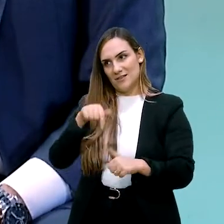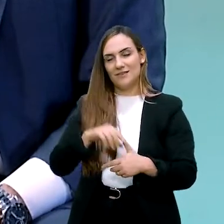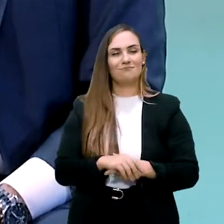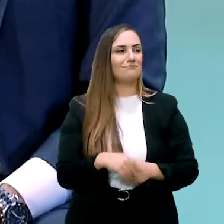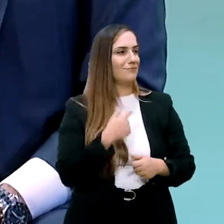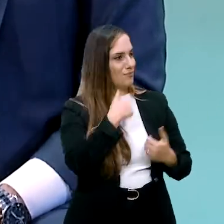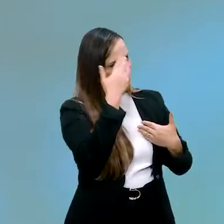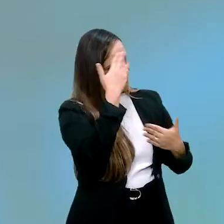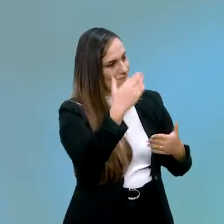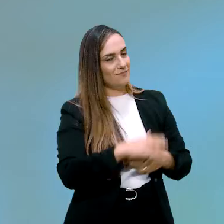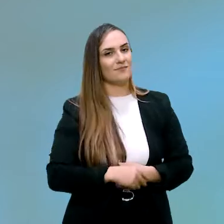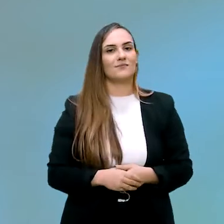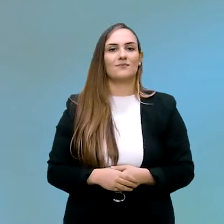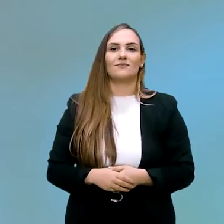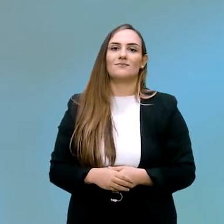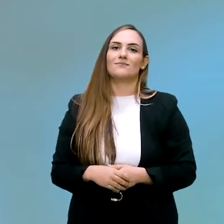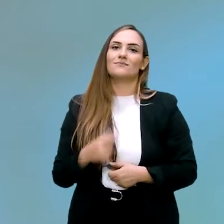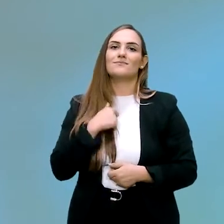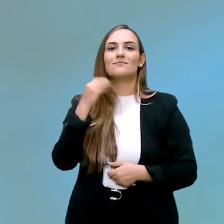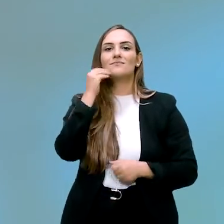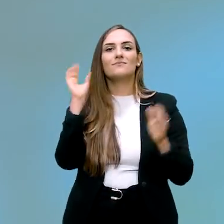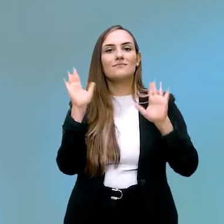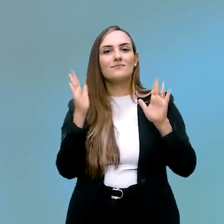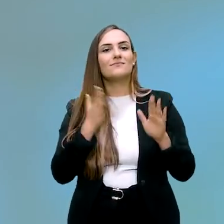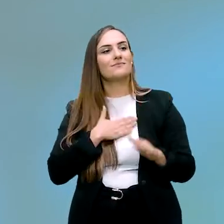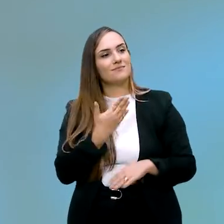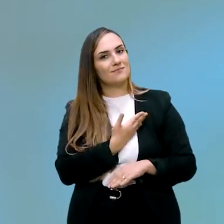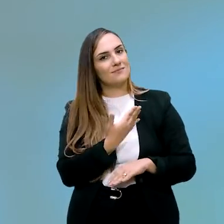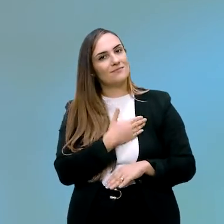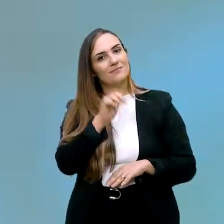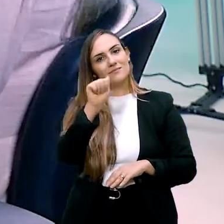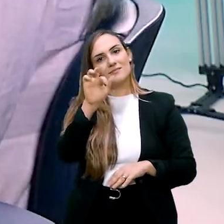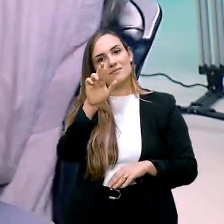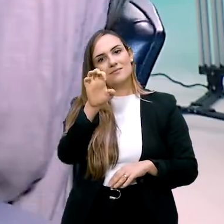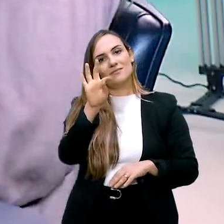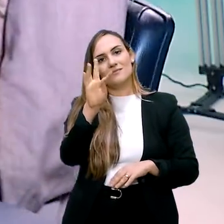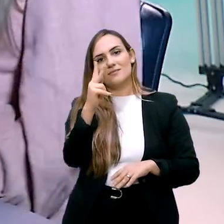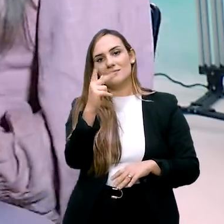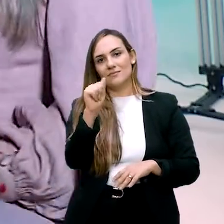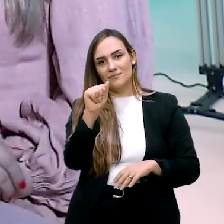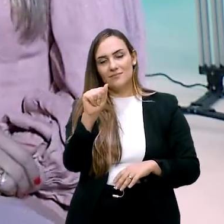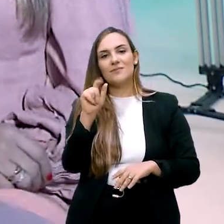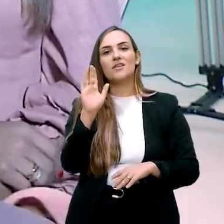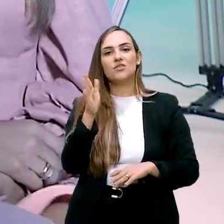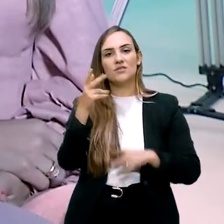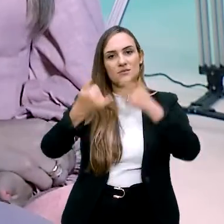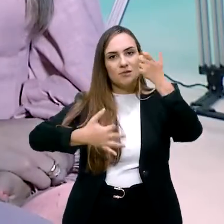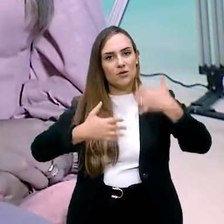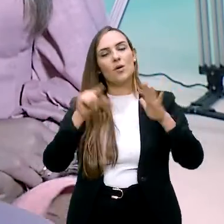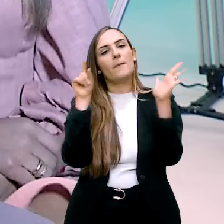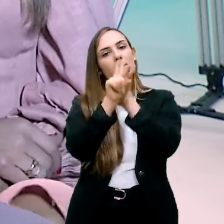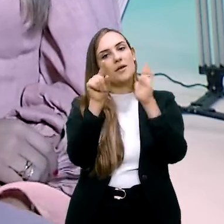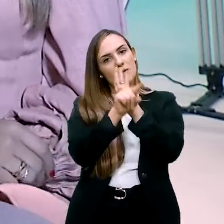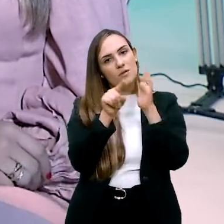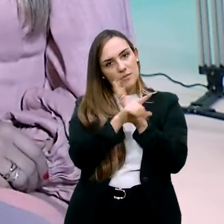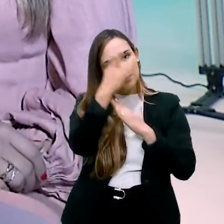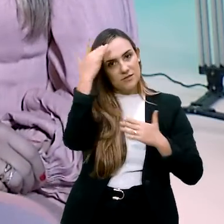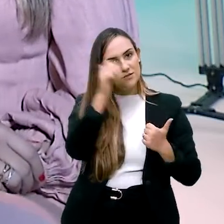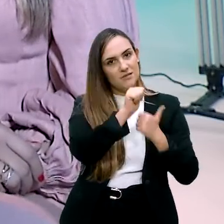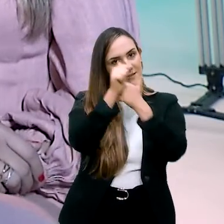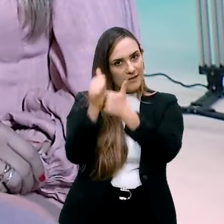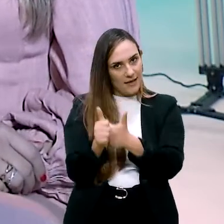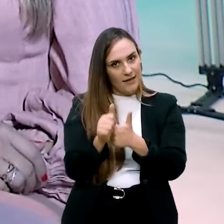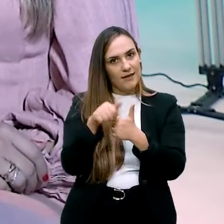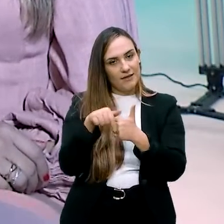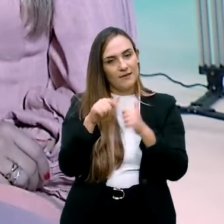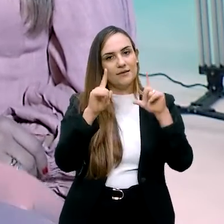programa. Obrigado. Vou me despedindo aqui também da minha colega Areta Moritiba, que apresentou as perguntas dos seguidores no